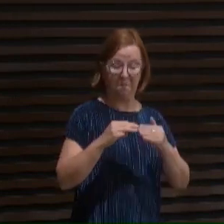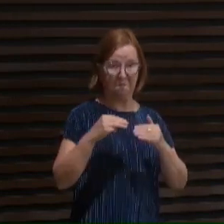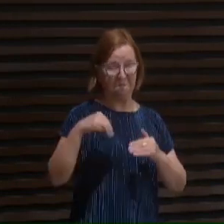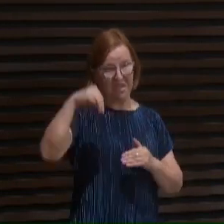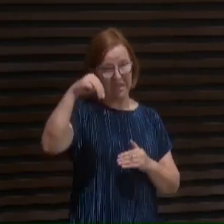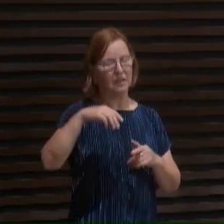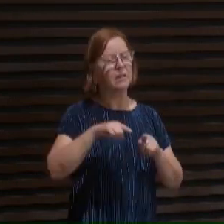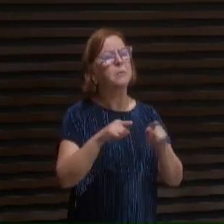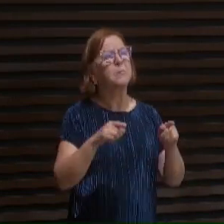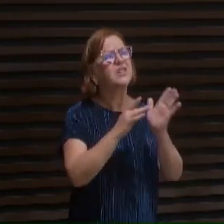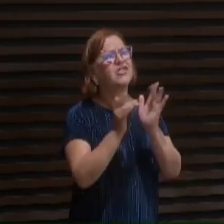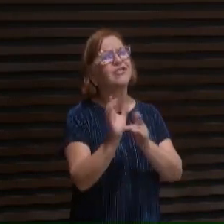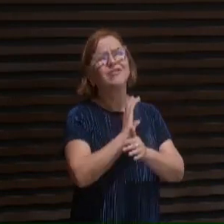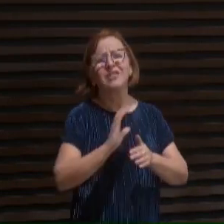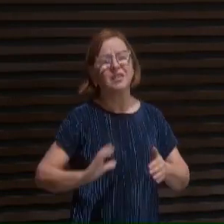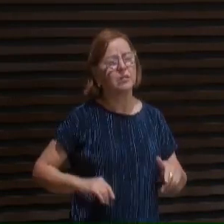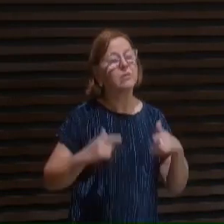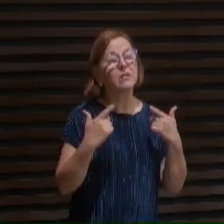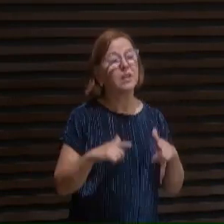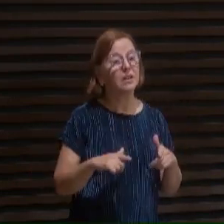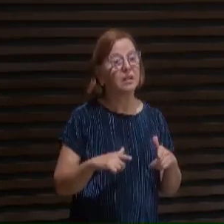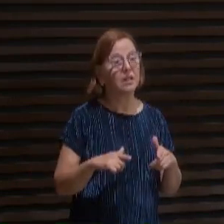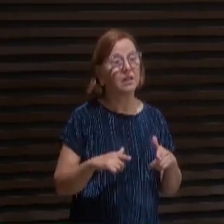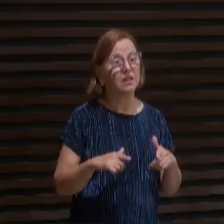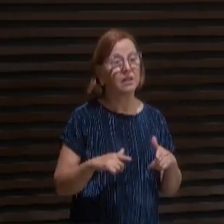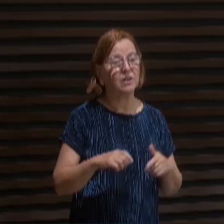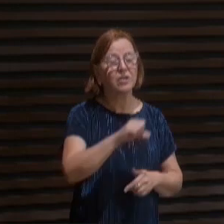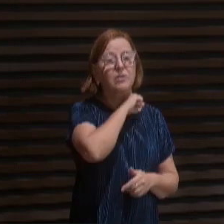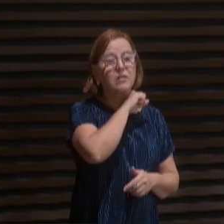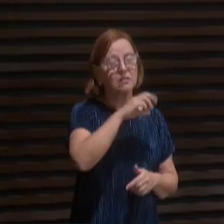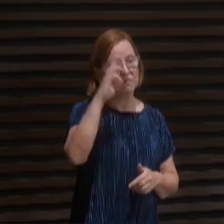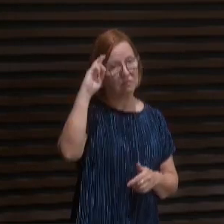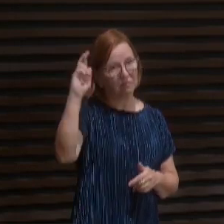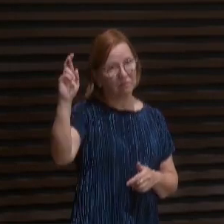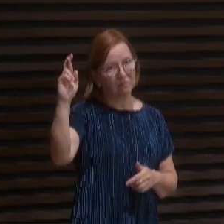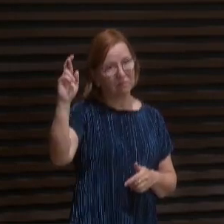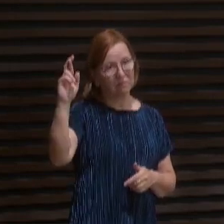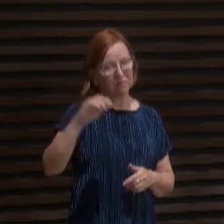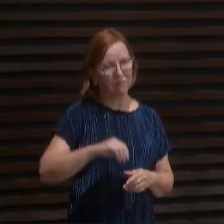nessa história? Onde está o sacrifício do Senhor?